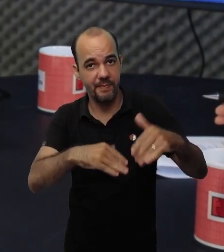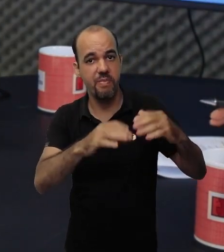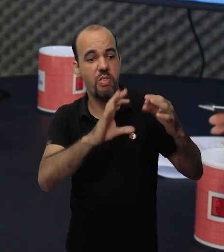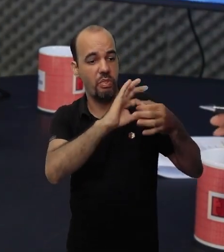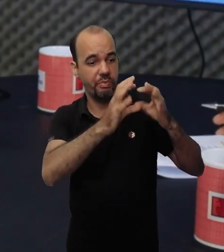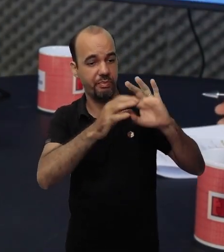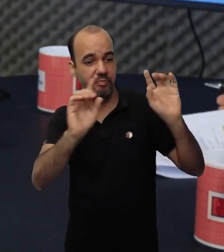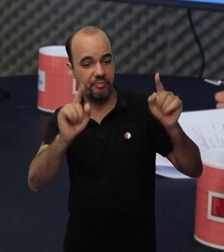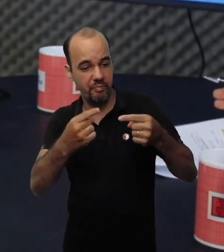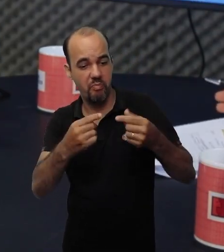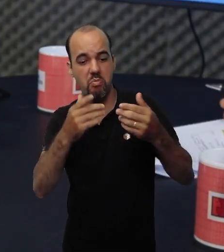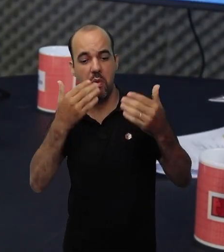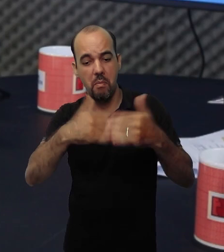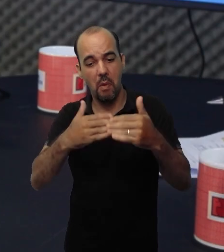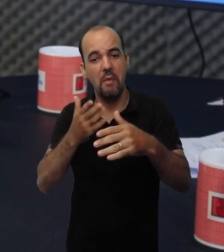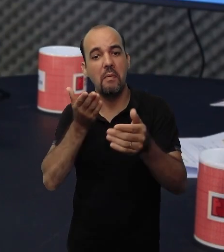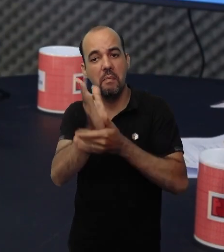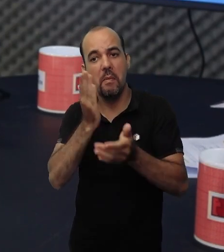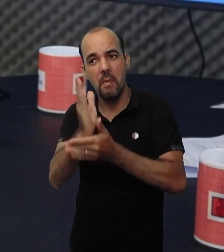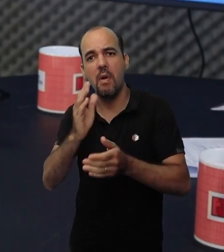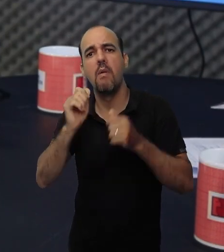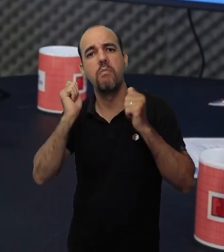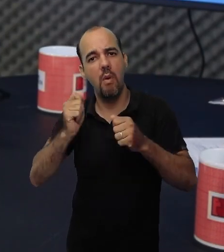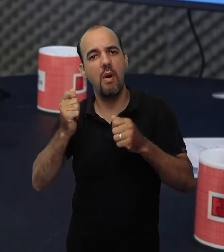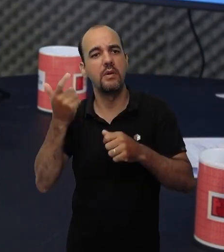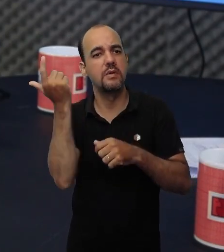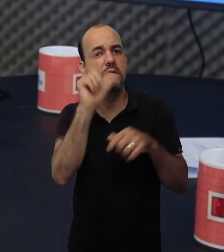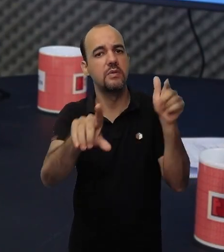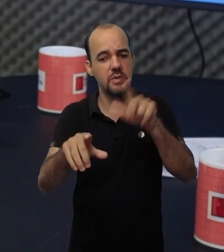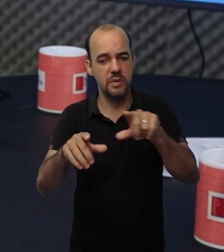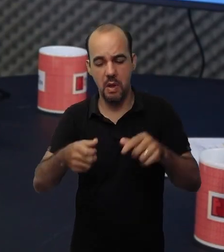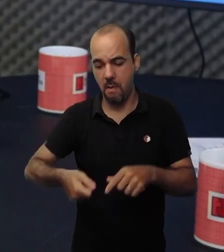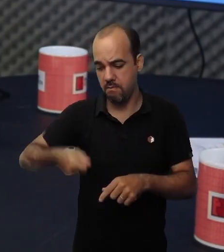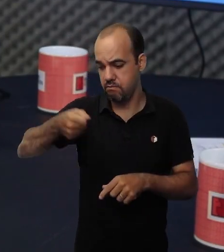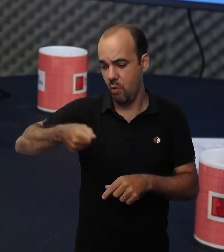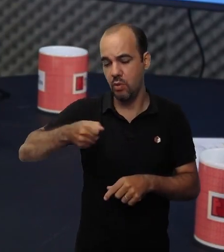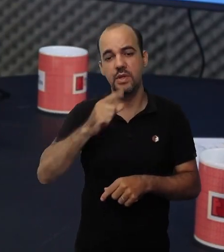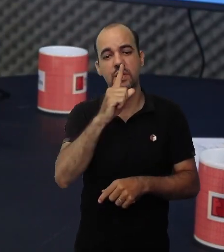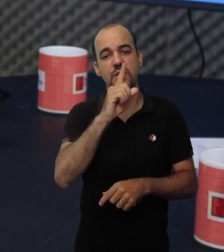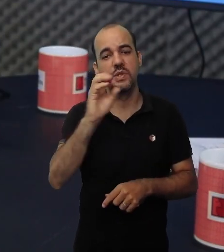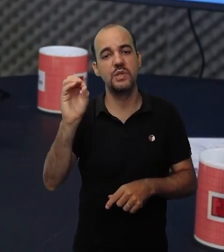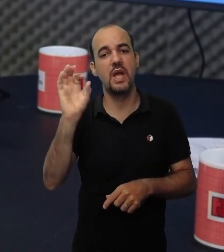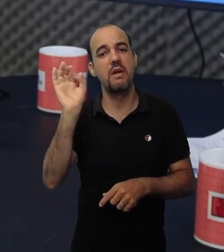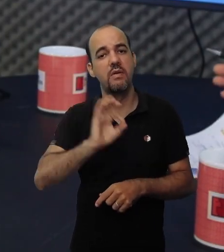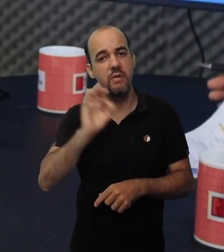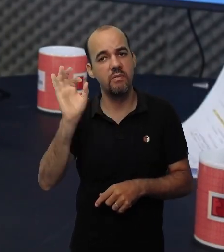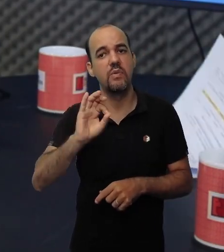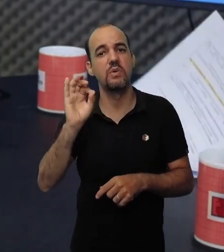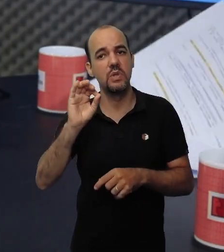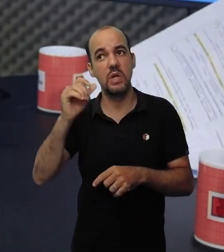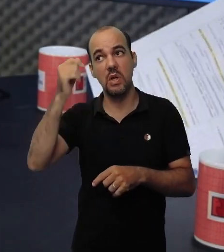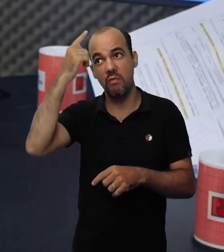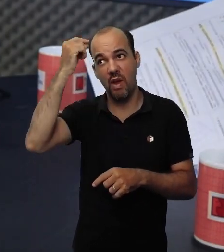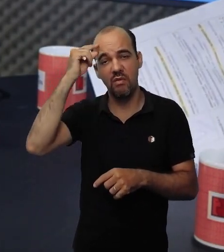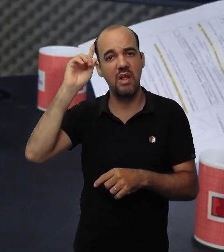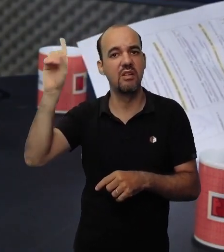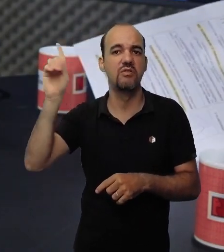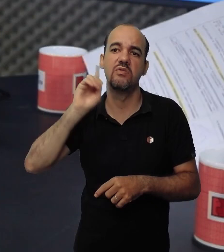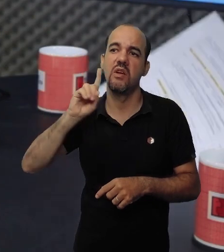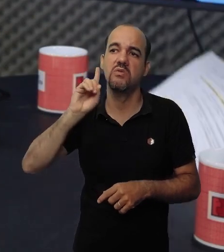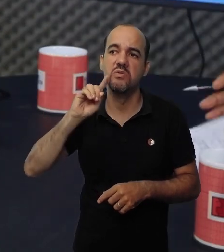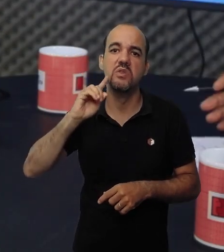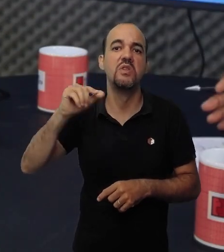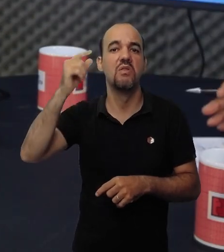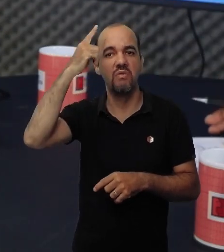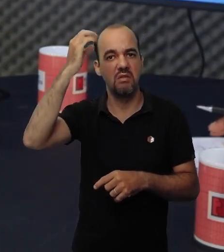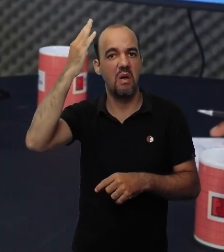ganhar até bolsas integrais fora do país, em universidades muito boas, né? MIT, Harvard, enfim, grandes